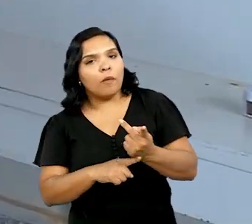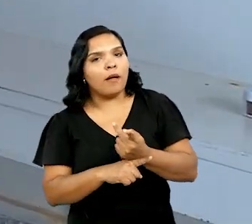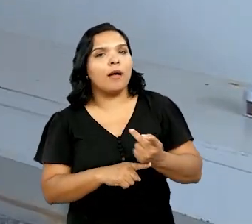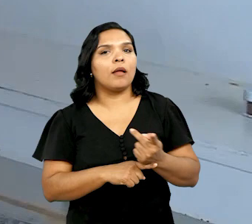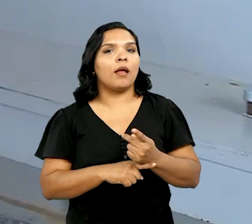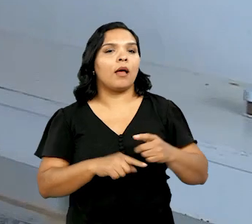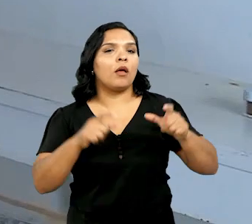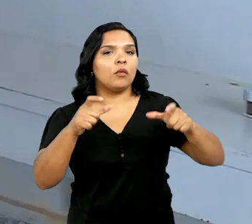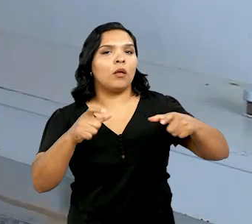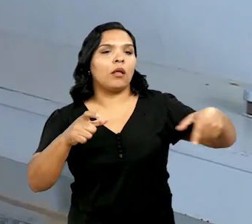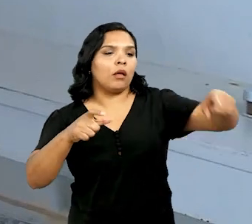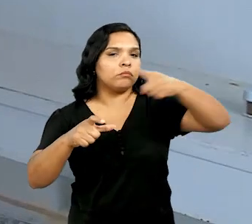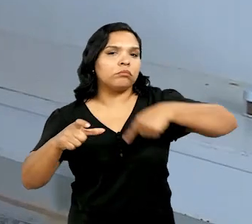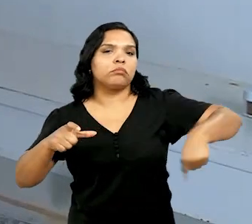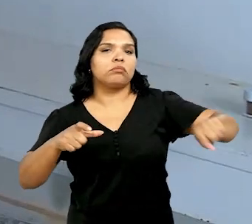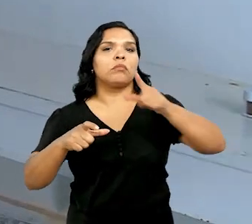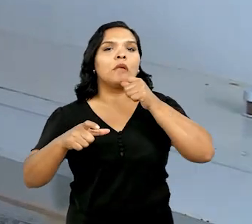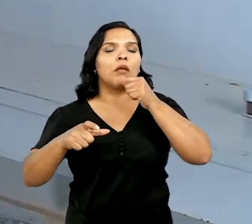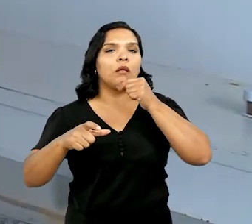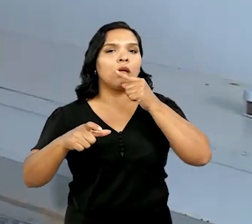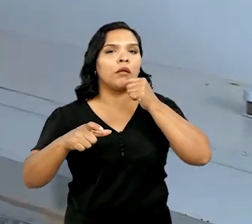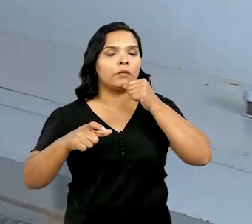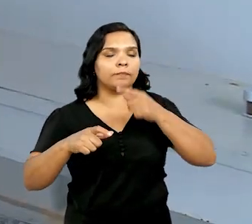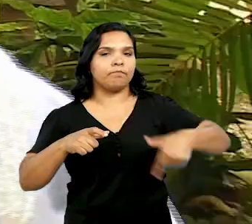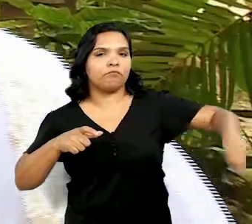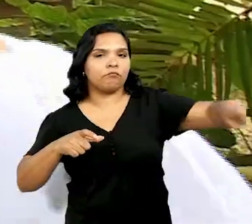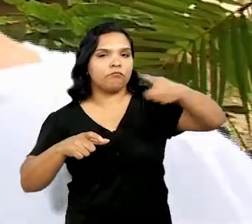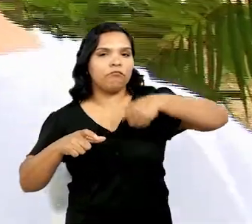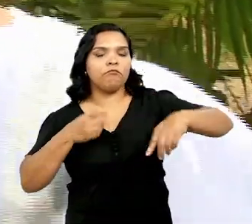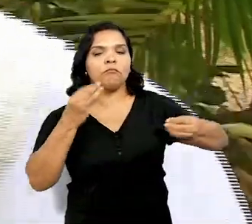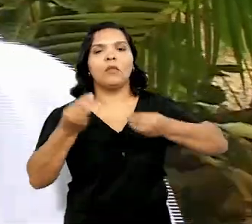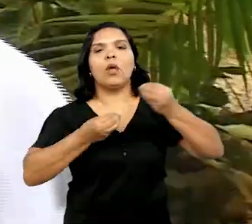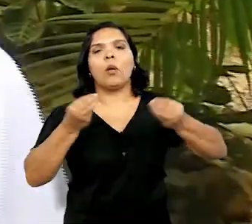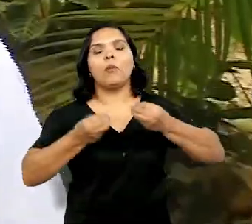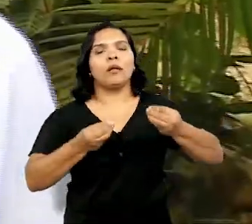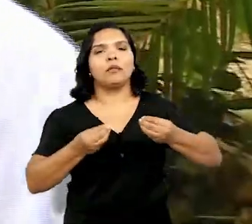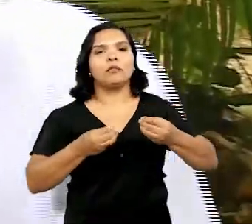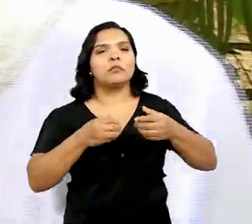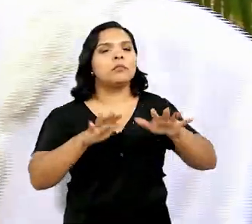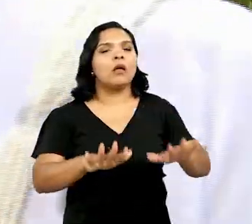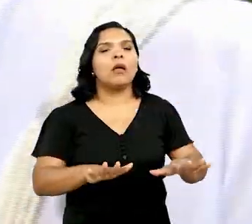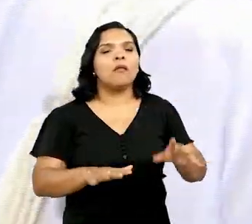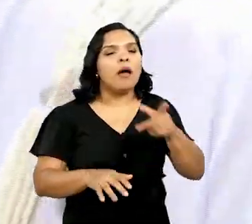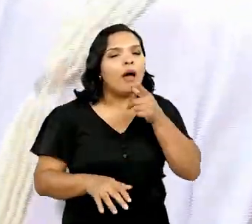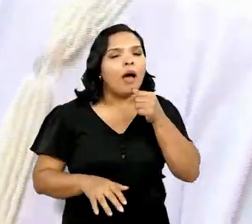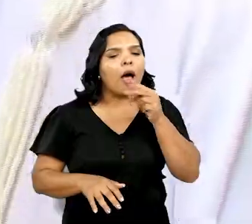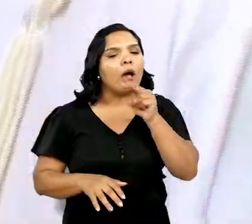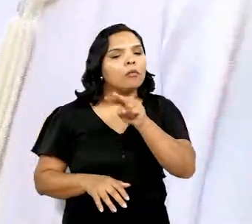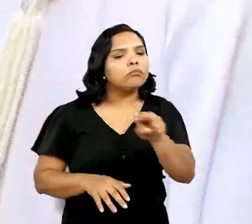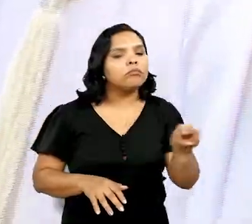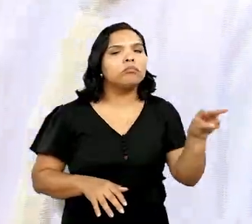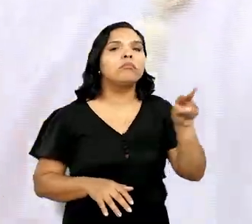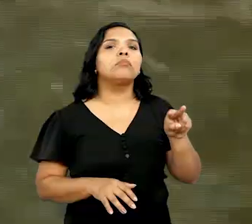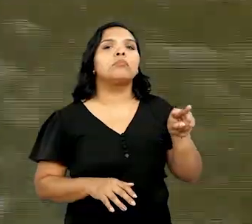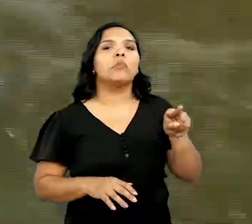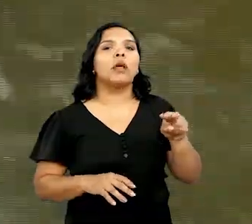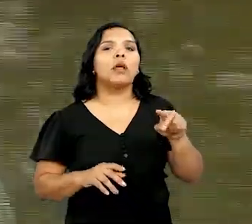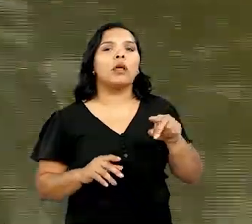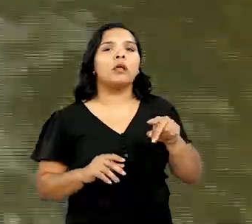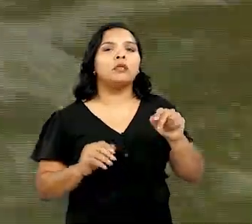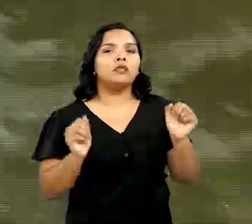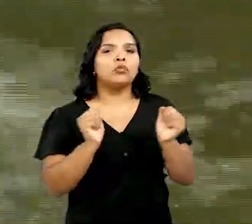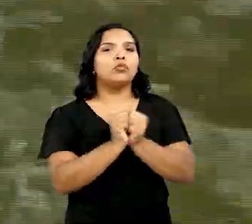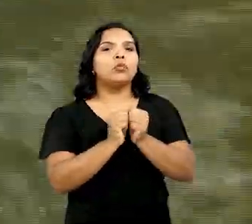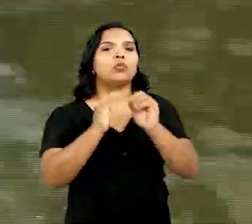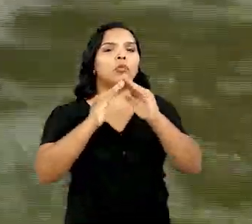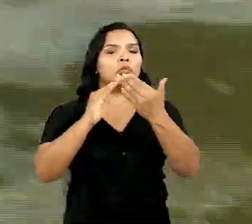nossa bacia hidrográfica, que é a Bacia Hidrográfica do Leste, como era que estava a água em função dos terreiros e